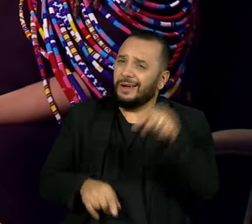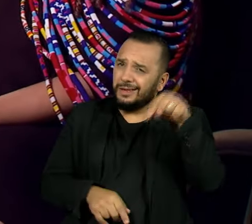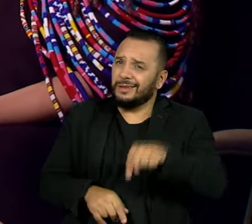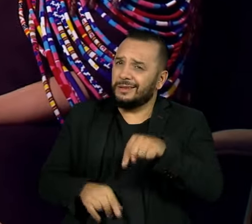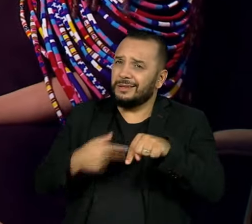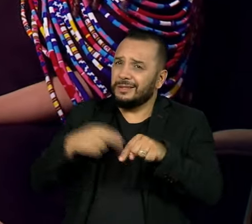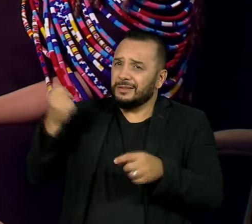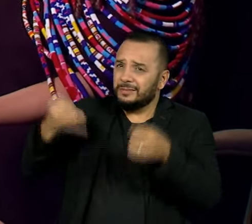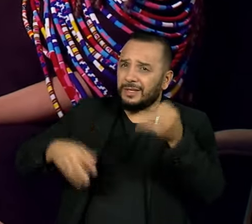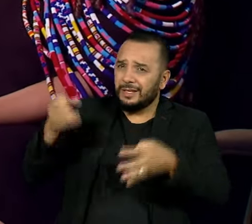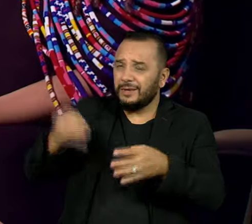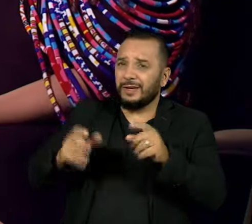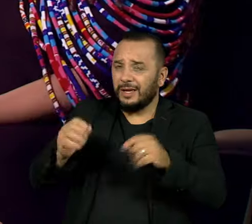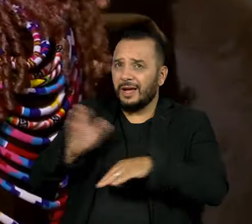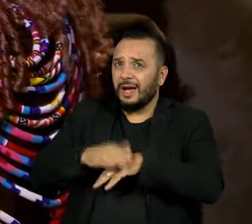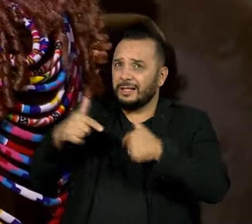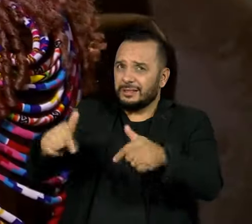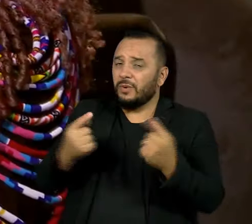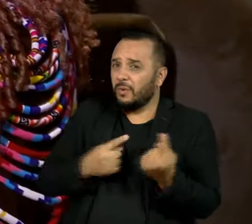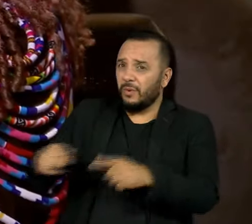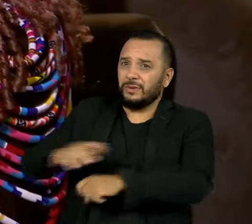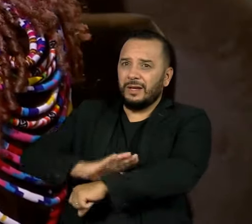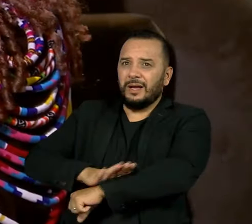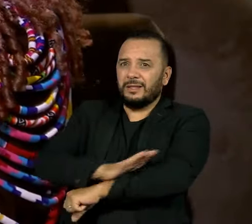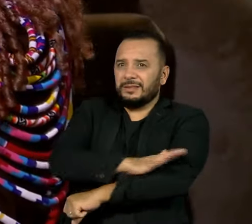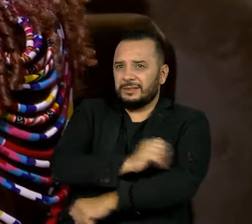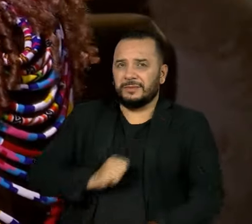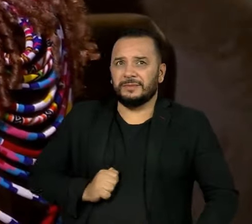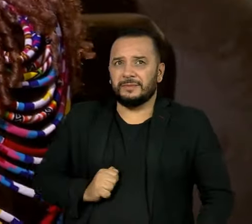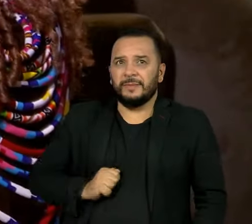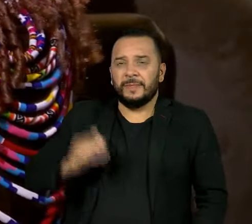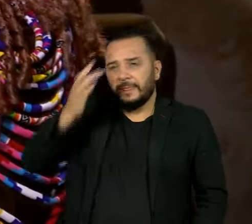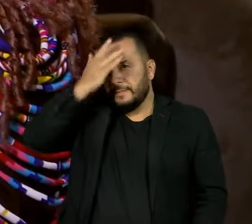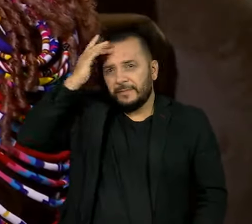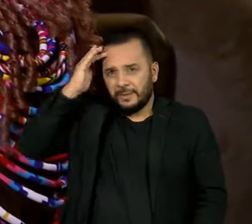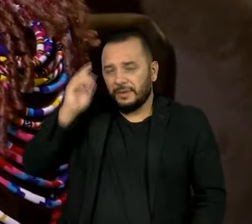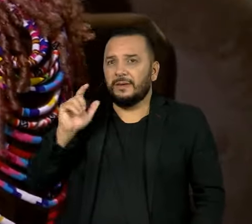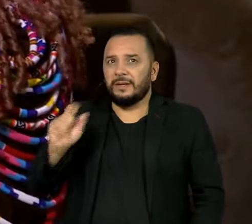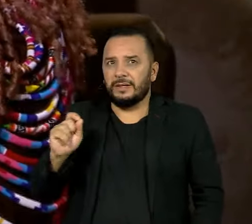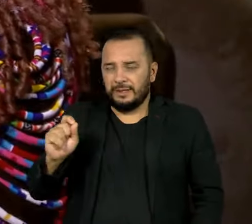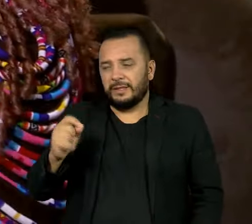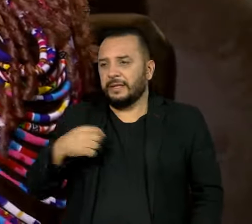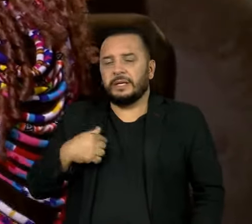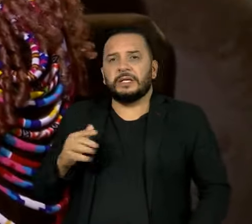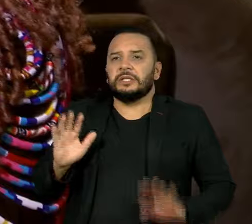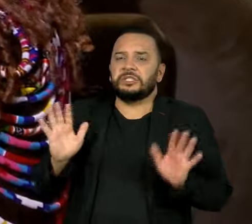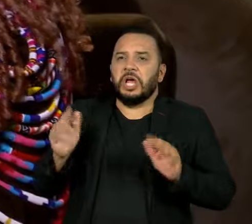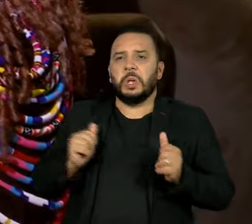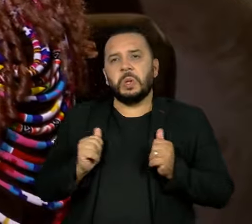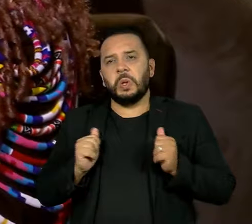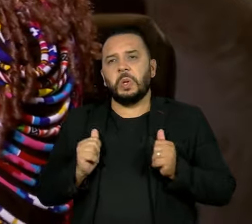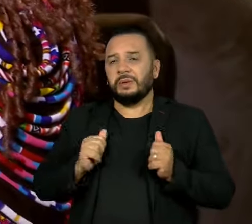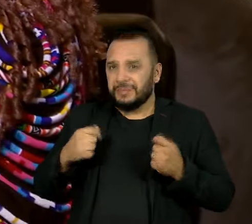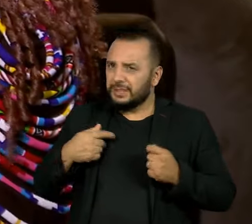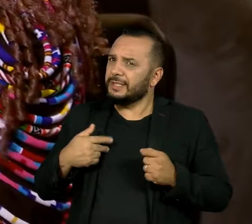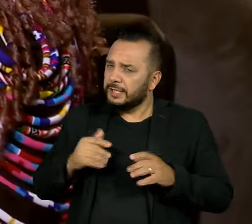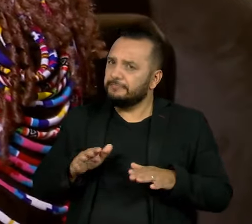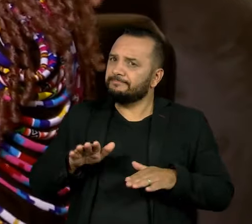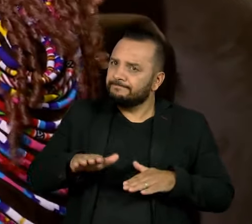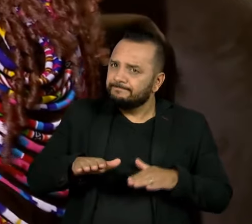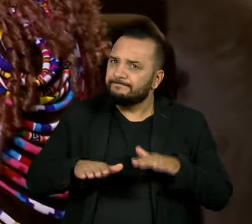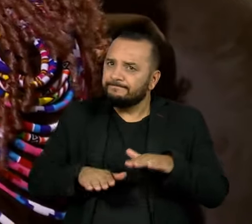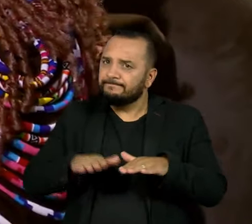gente fala de ações antirracistas? Então, para aqueles que ainda são omissos, dar esse primeiro passo de sair um pouco dessa escuridão, para aqueles